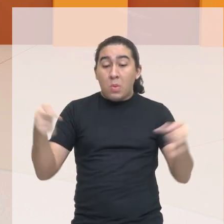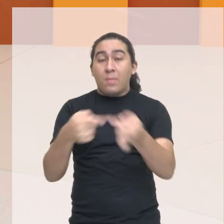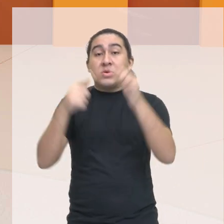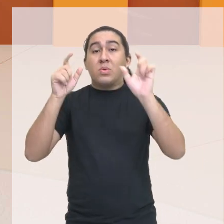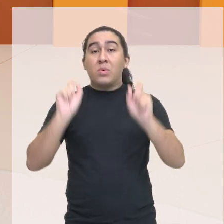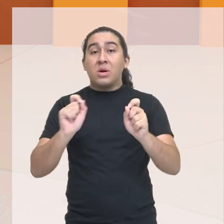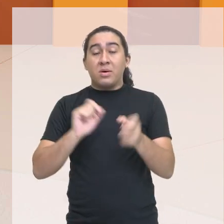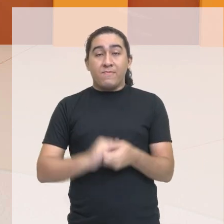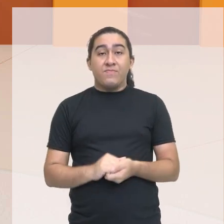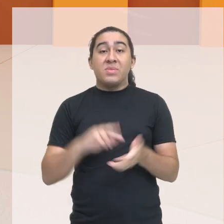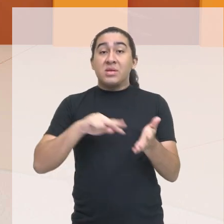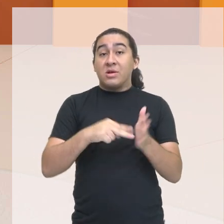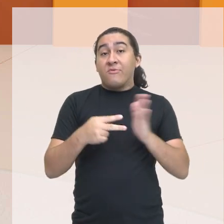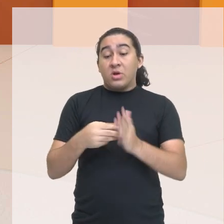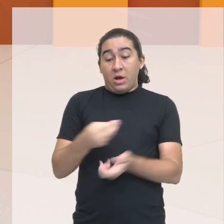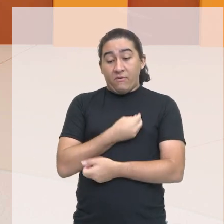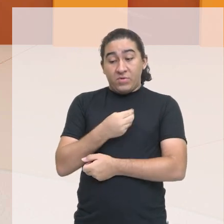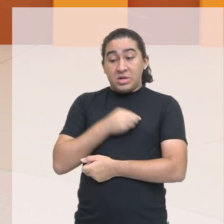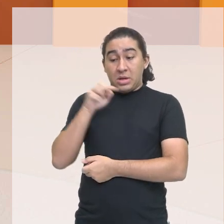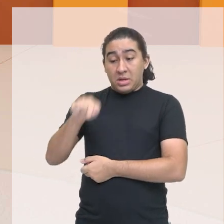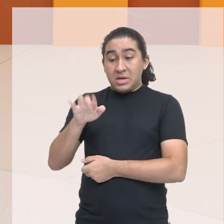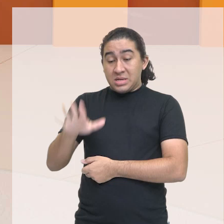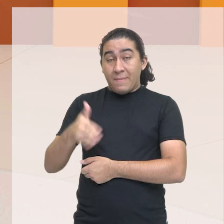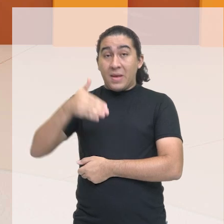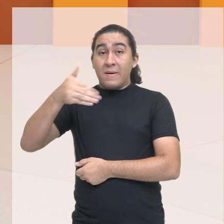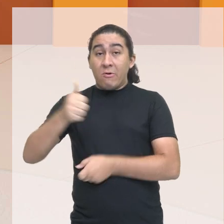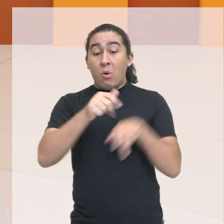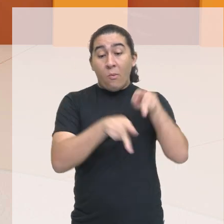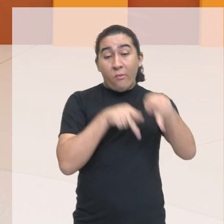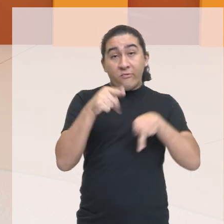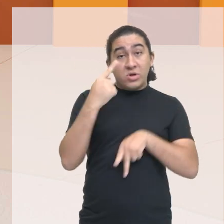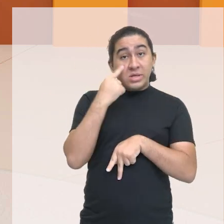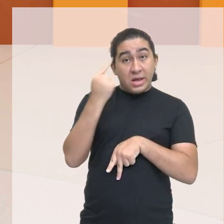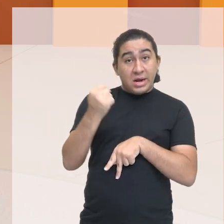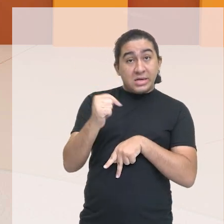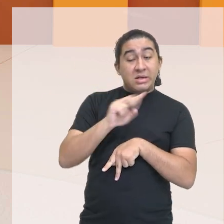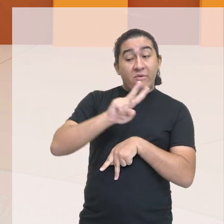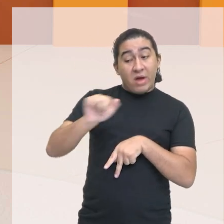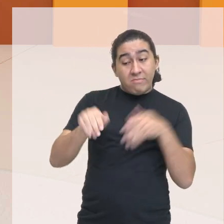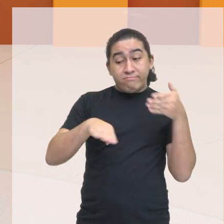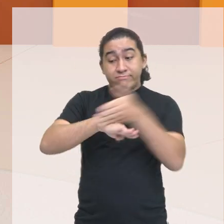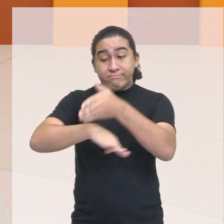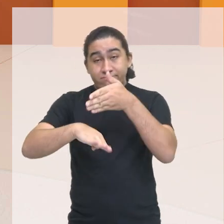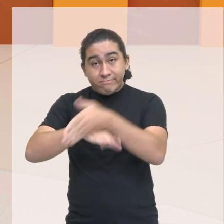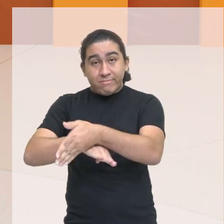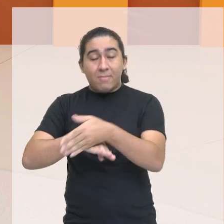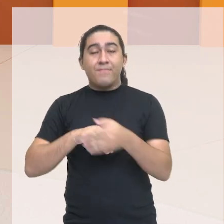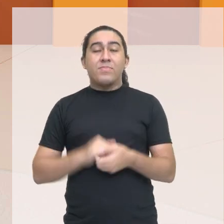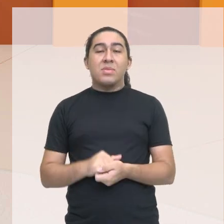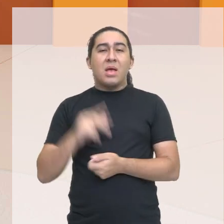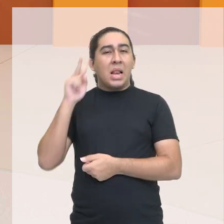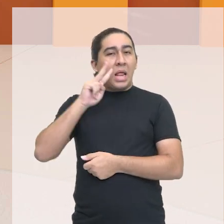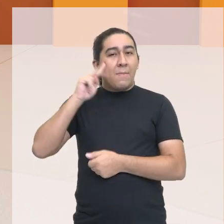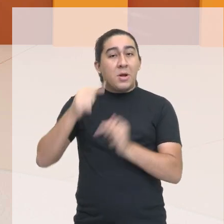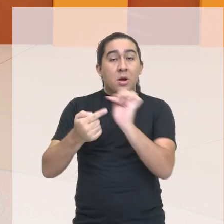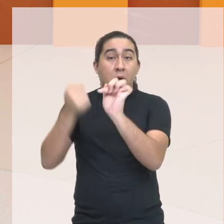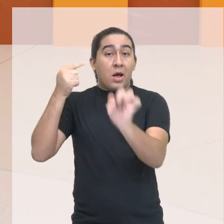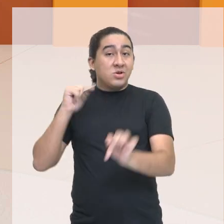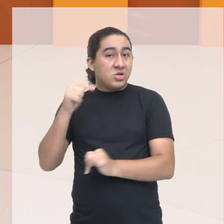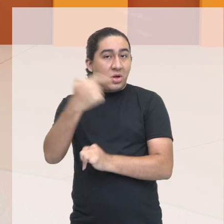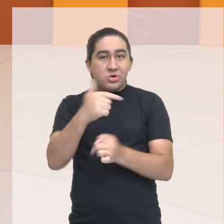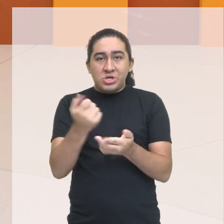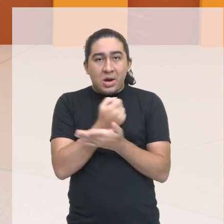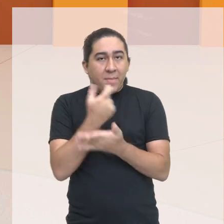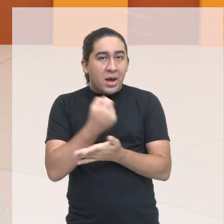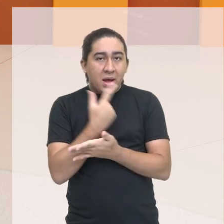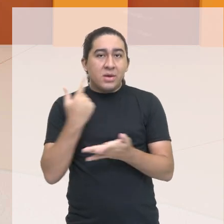A melhores condições de vida. Né? Lembrando que estamos falando de um período que não existiam, né, antibióticos, nem